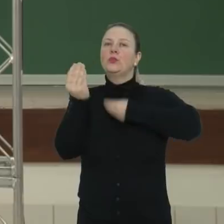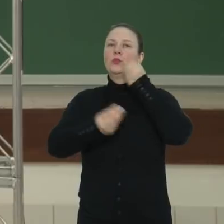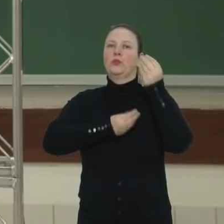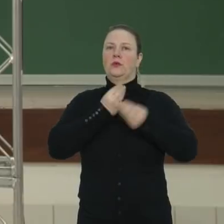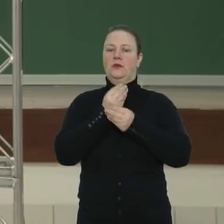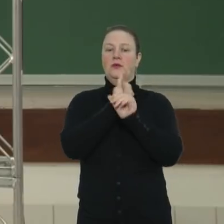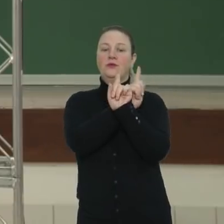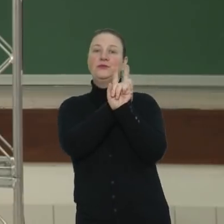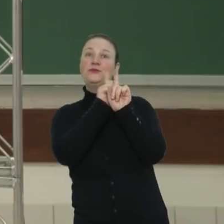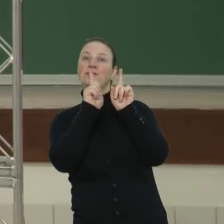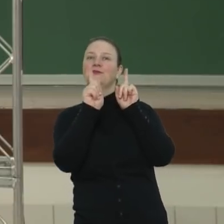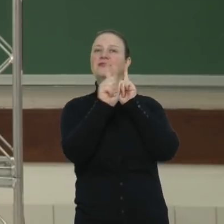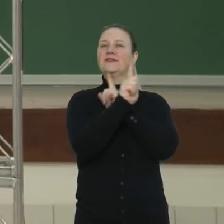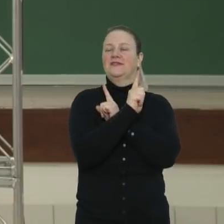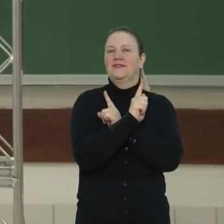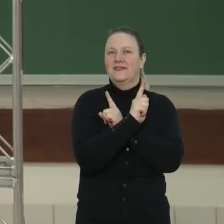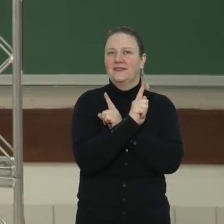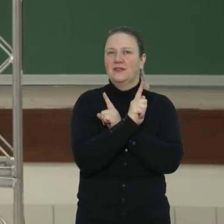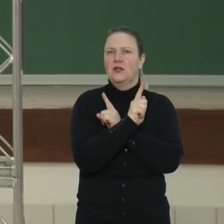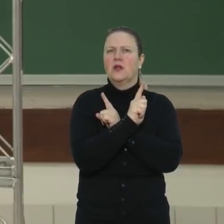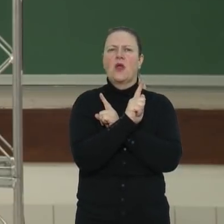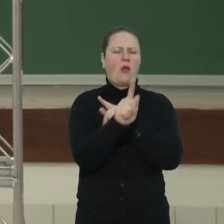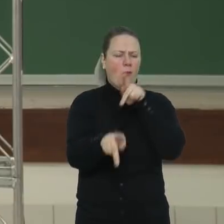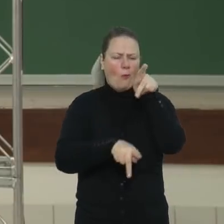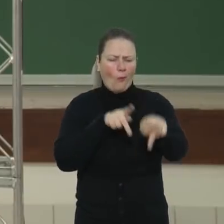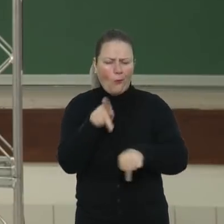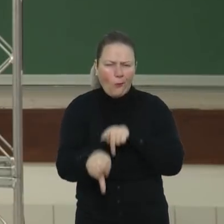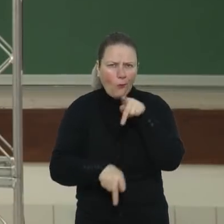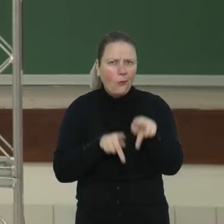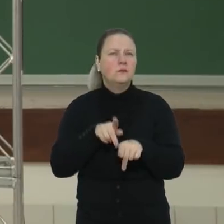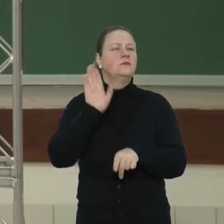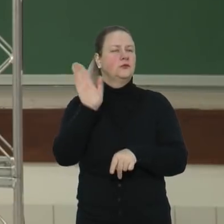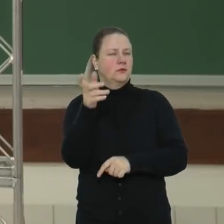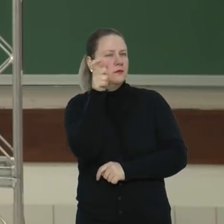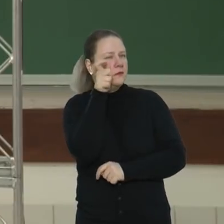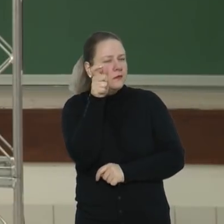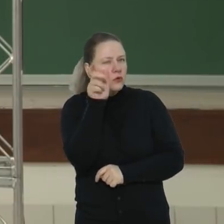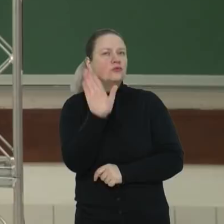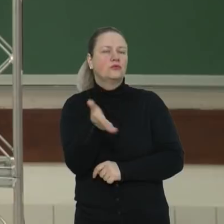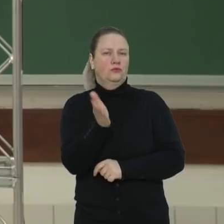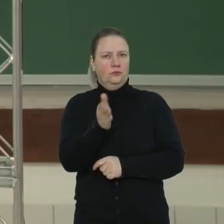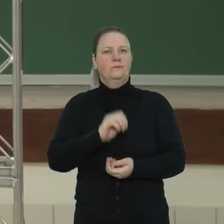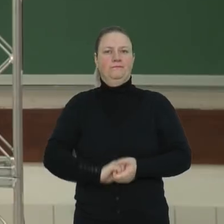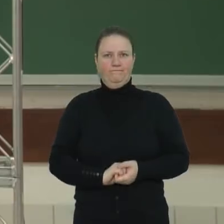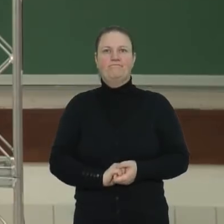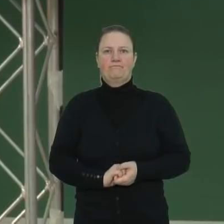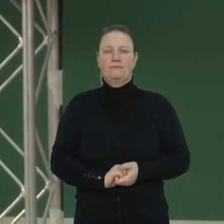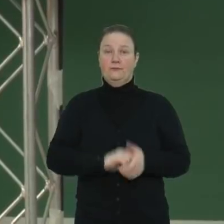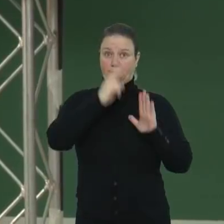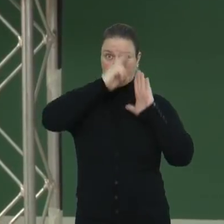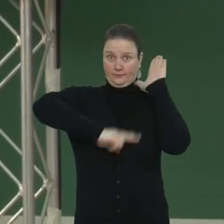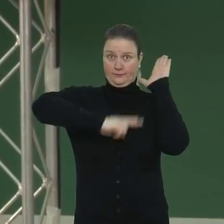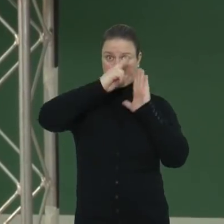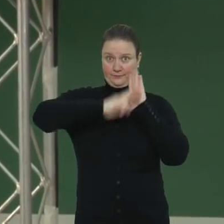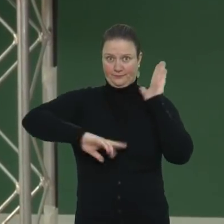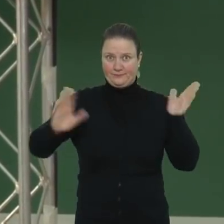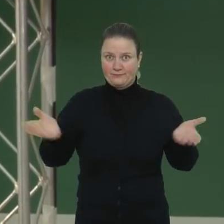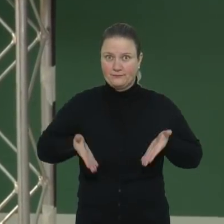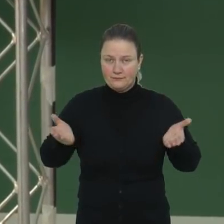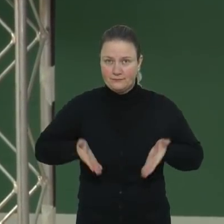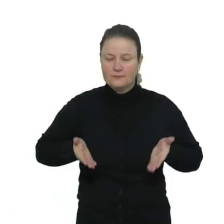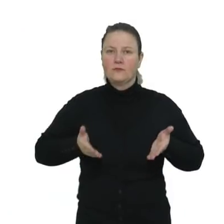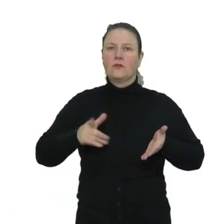a geografia, dados populacionais, vocês já devem ter estudado alguma coisa sobre isso, certo? Então eu vou ler para vocês.